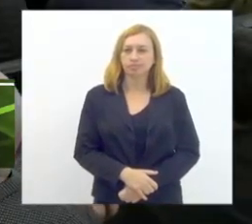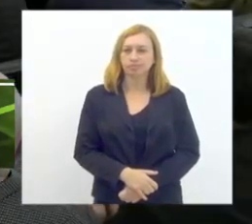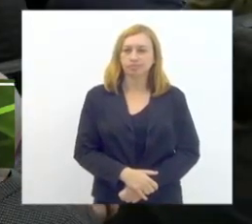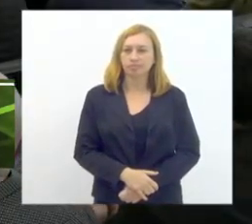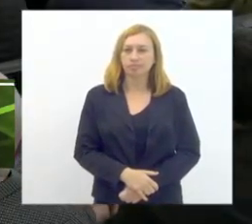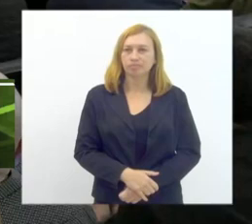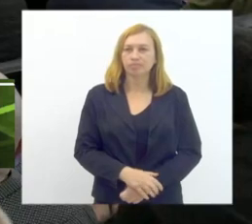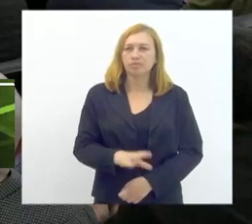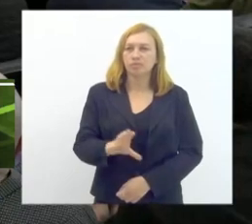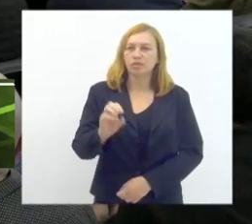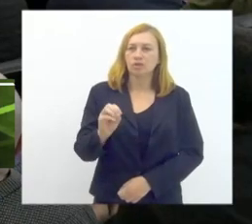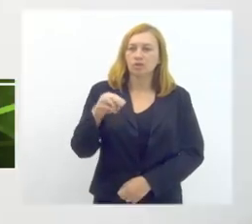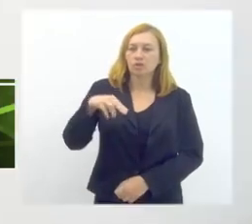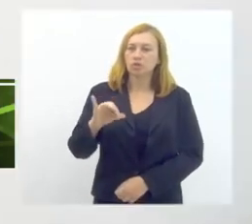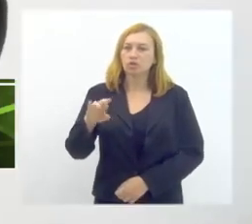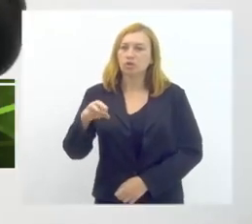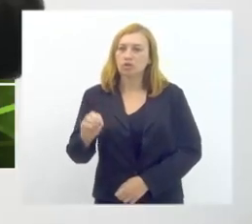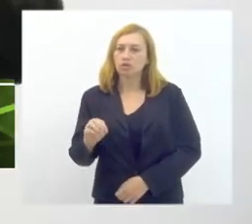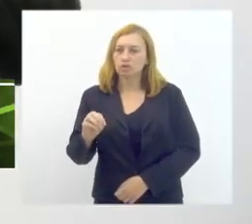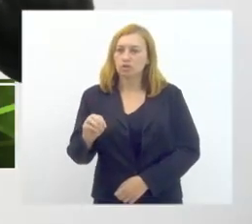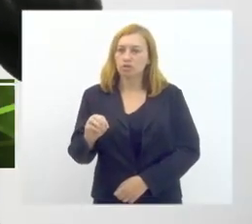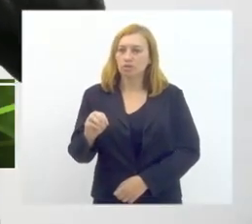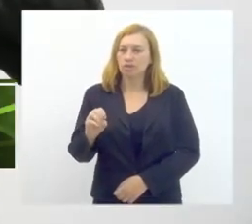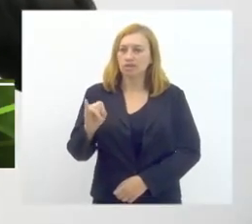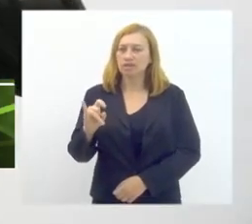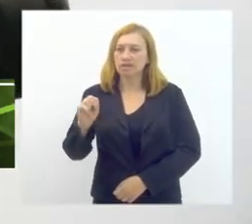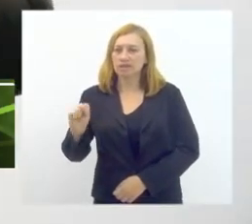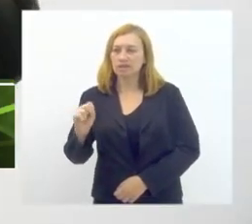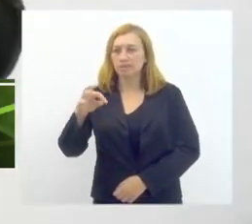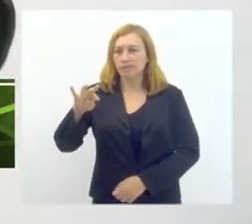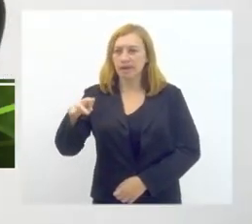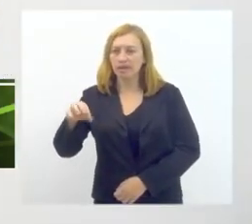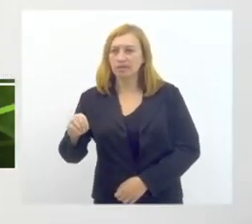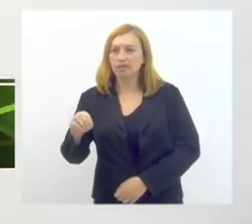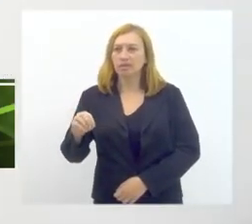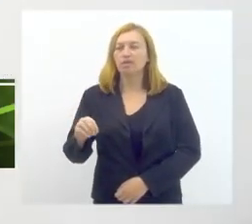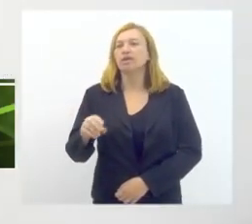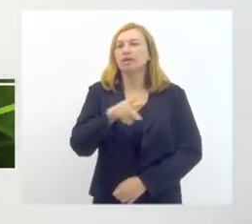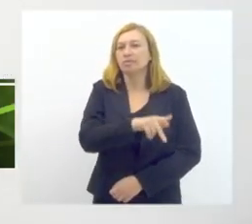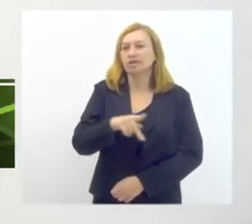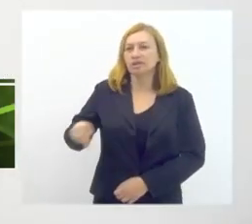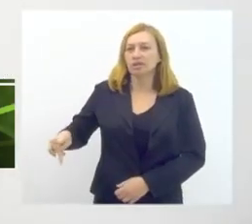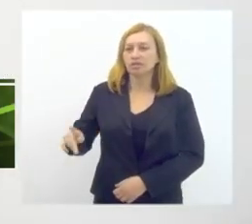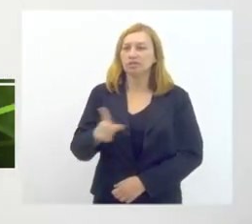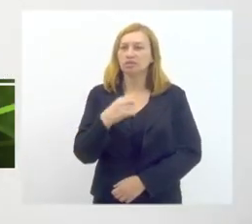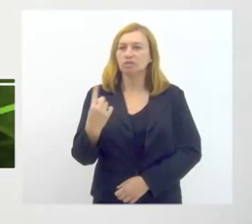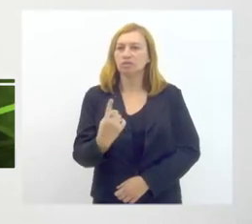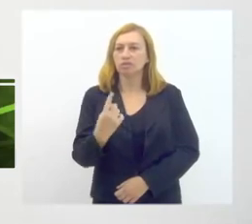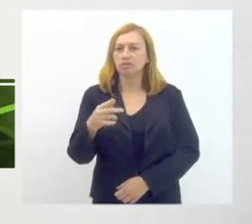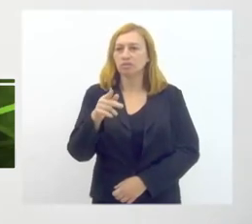Do consórcio Sismepa, representando o nosso presidente, Rodrigo Lages.